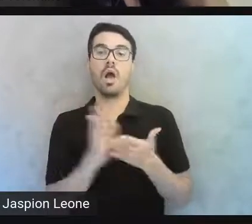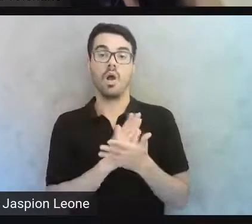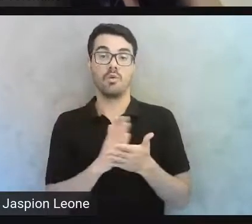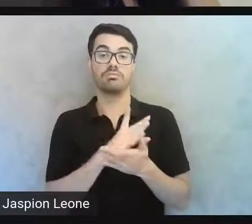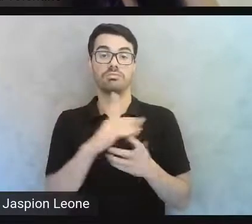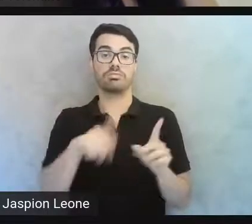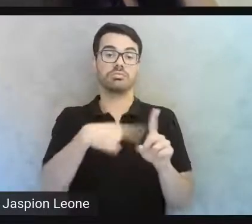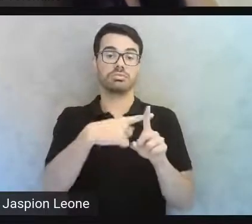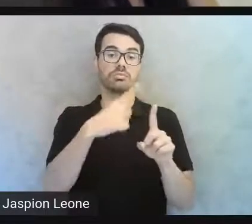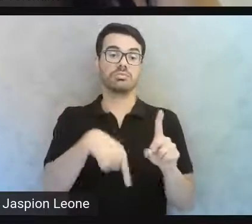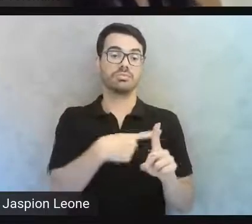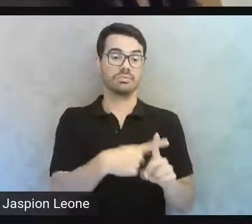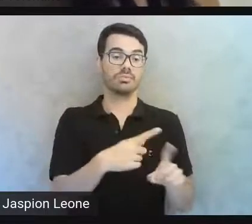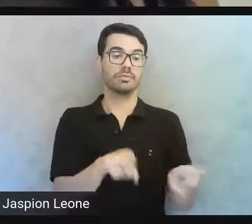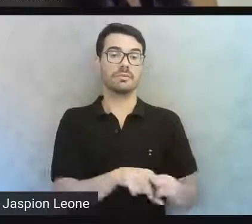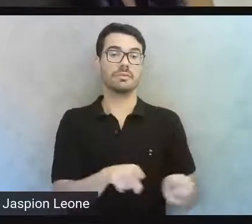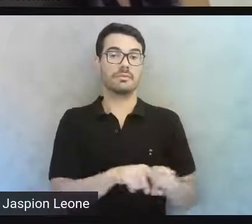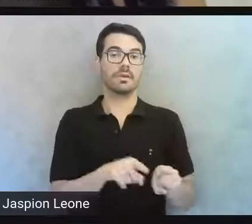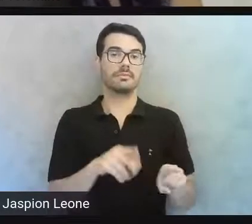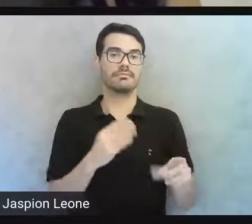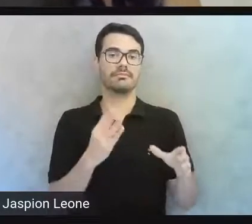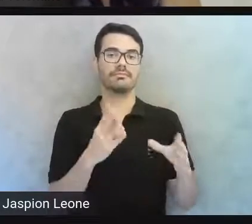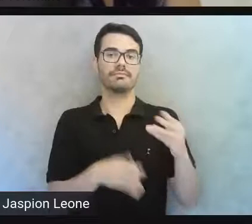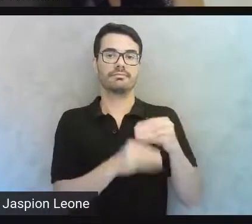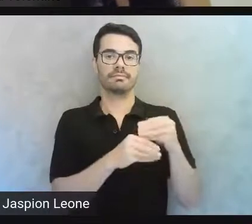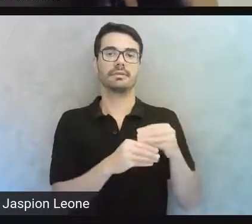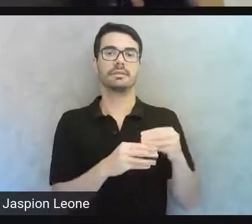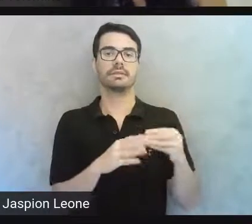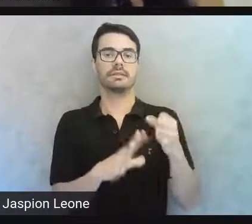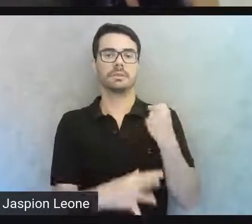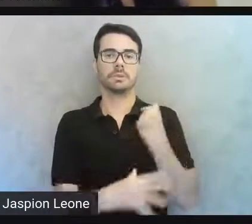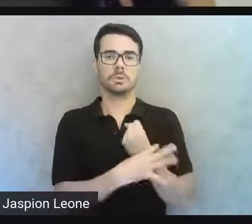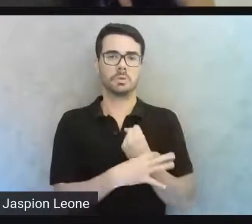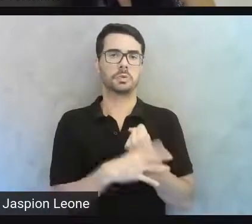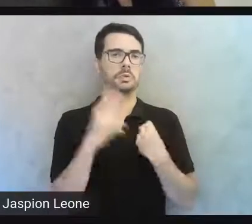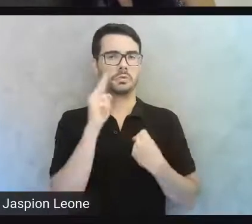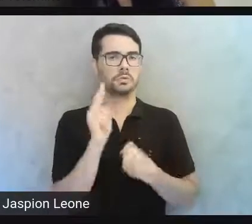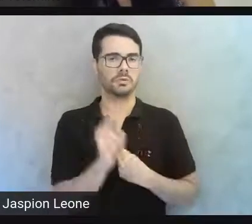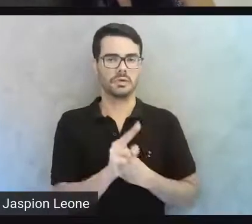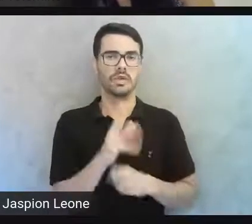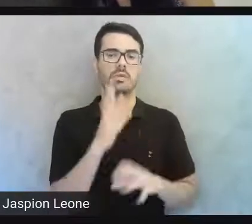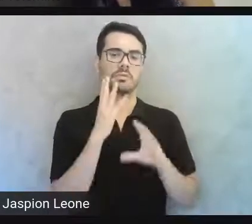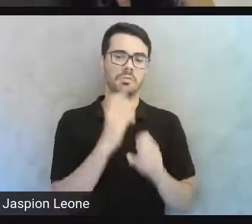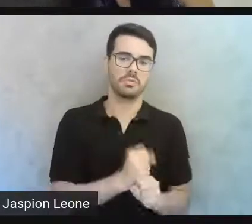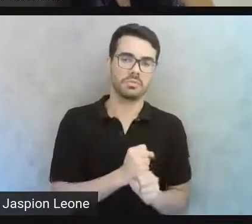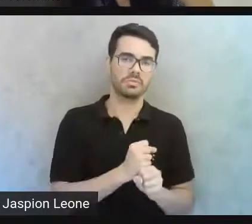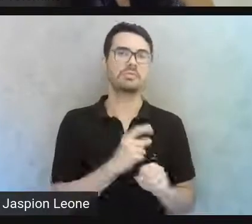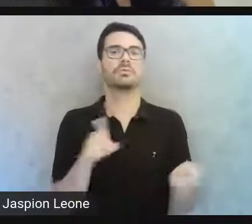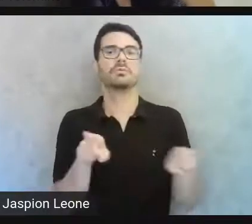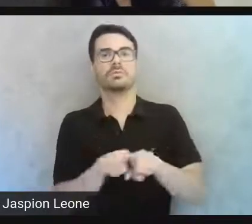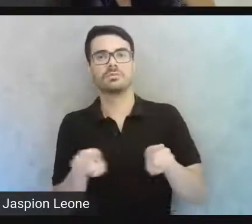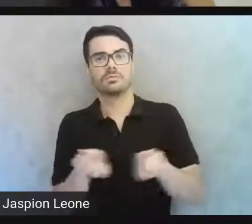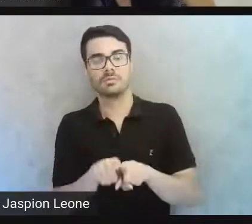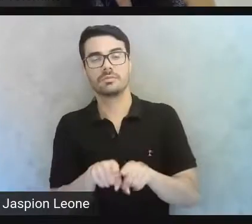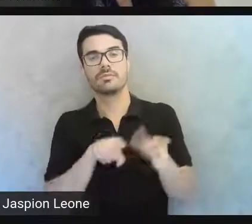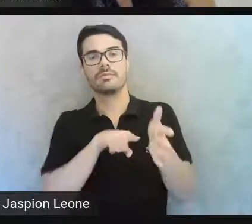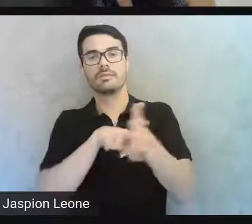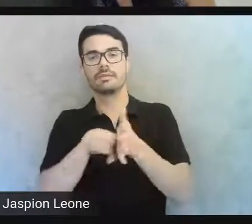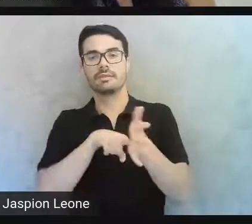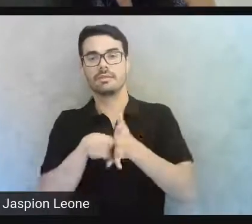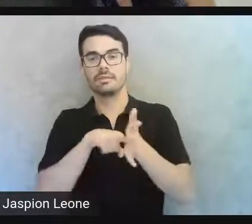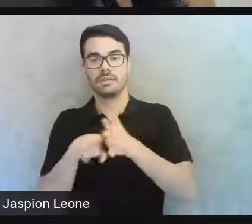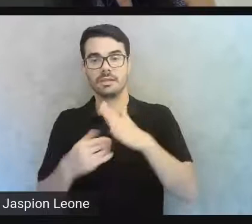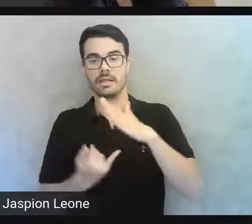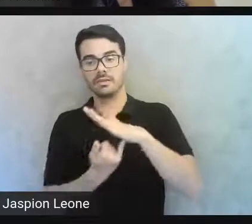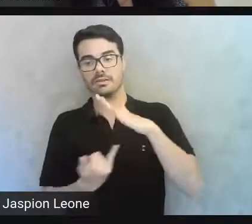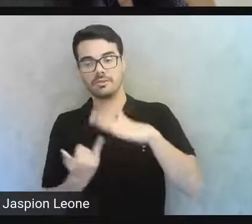ali embutidas nos empréstimos, né, seguros, enfim. Então, é tentar olhar qual é a taxa total e pesquisar as